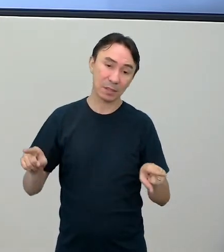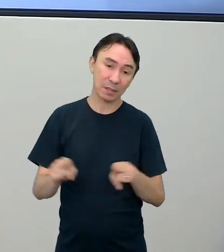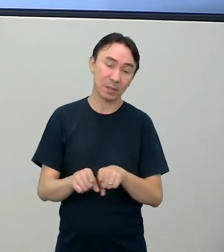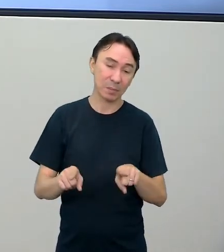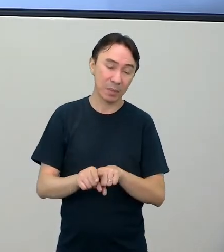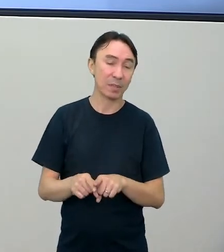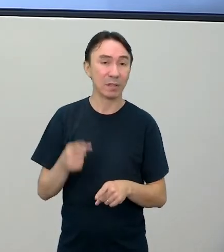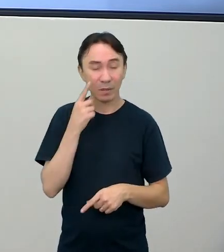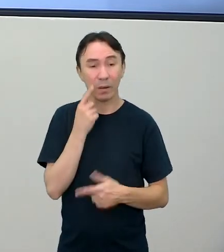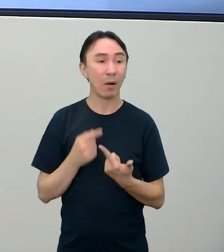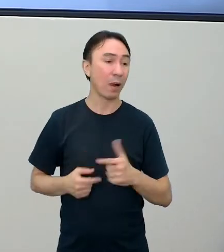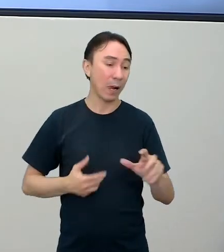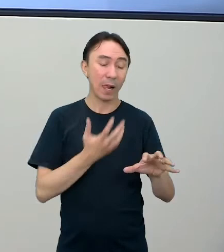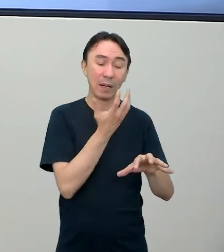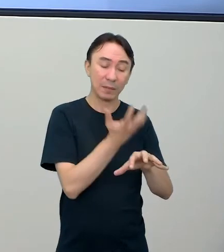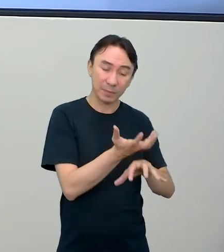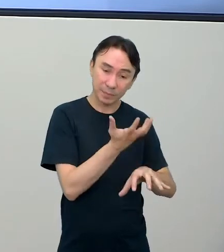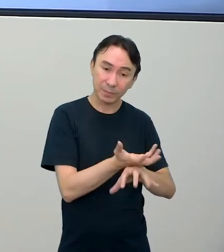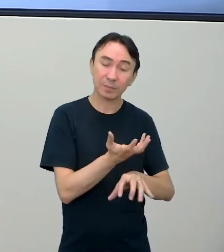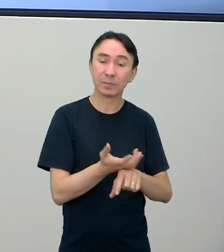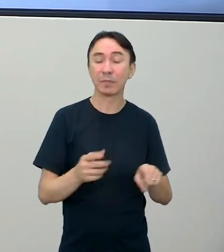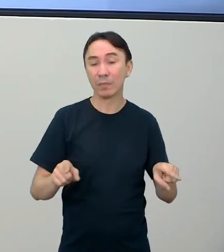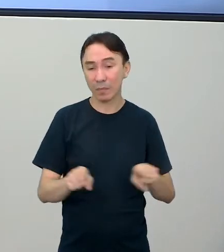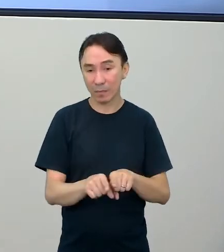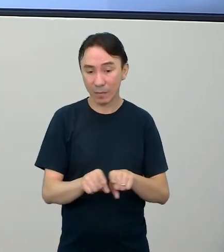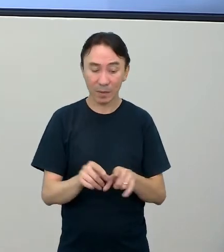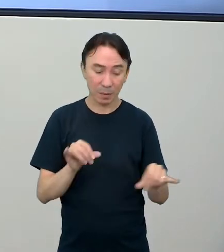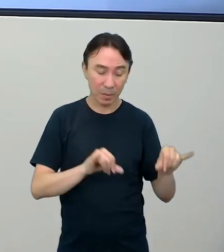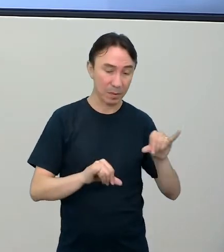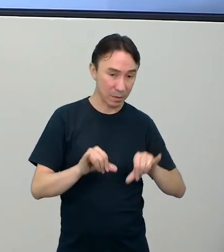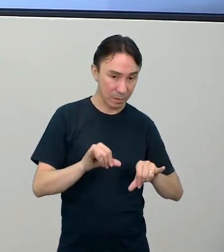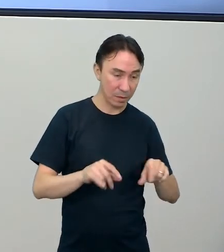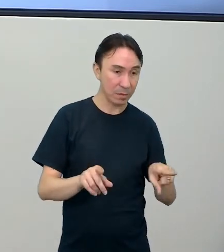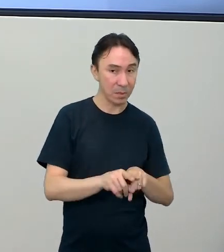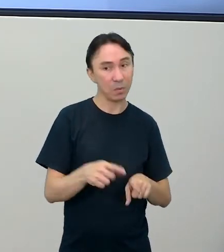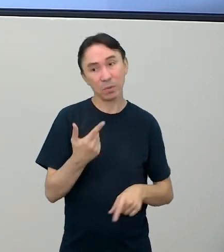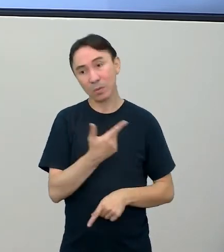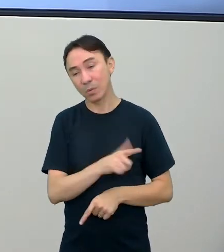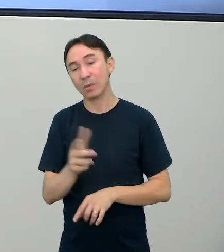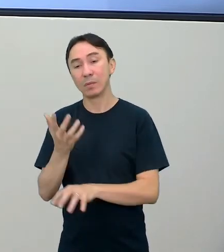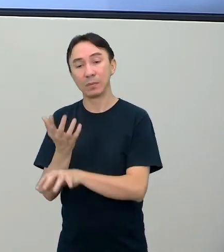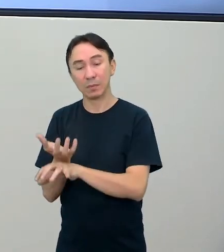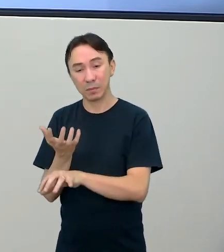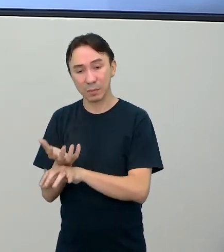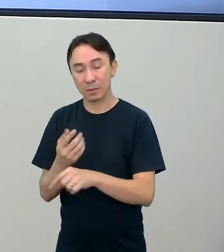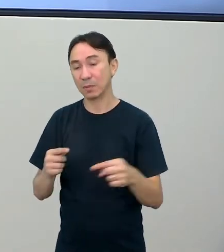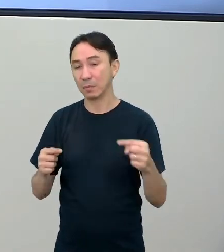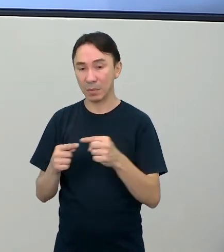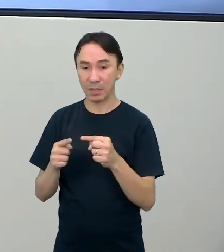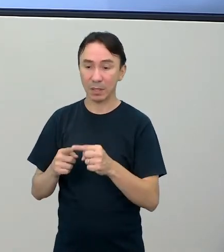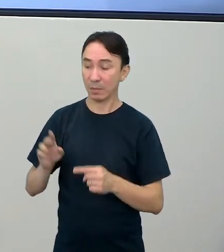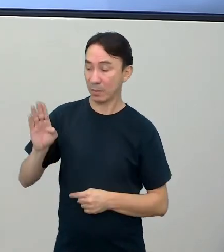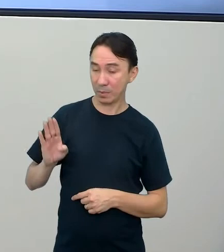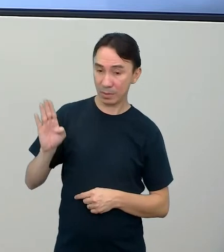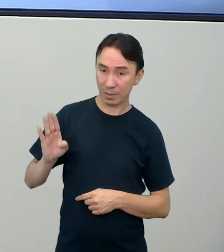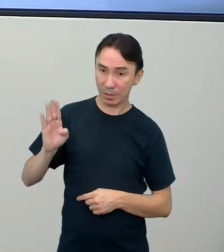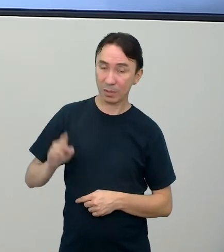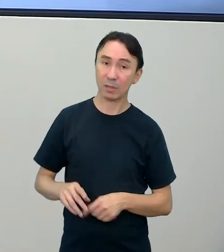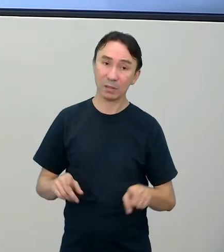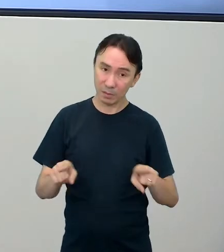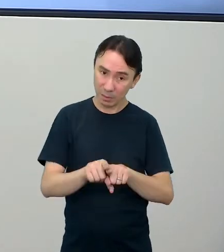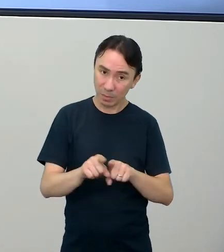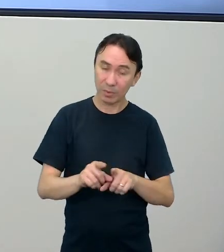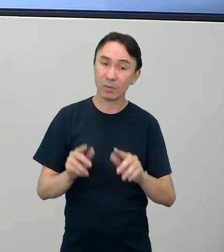na componente curricular que vocês vão ter de biologia e de geografia. Tá? Então,